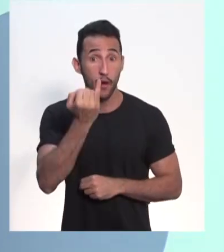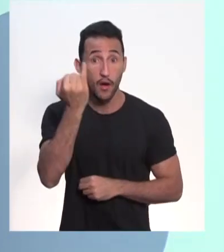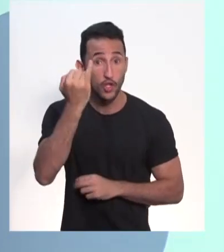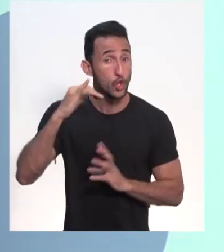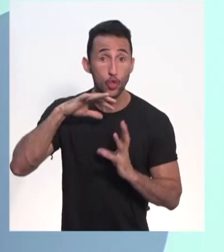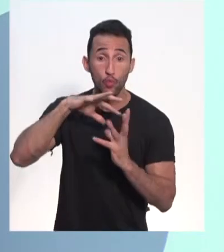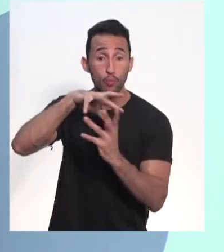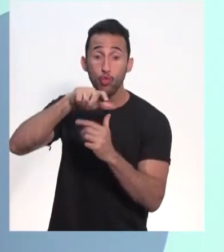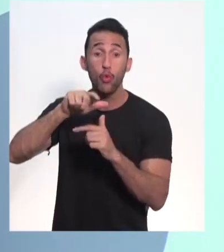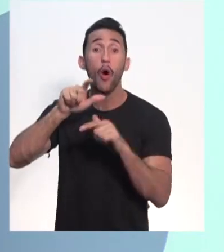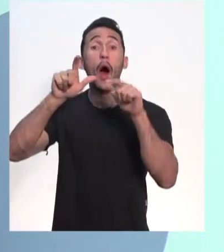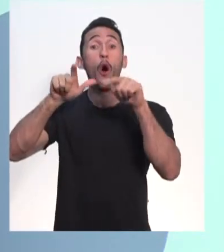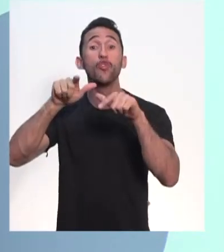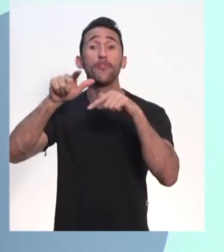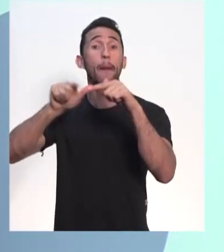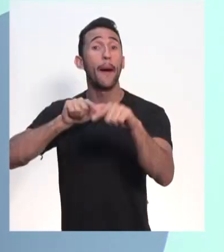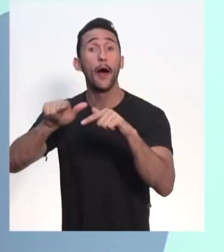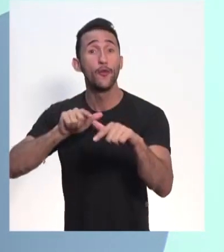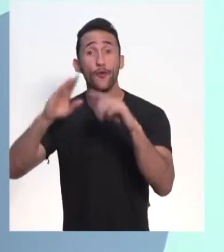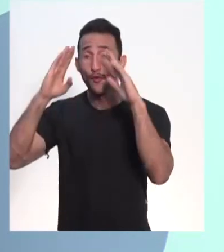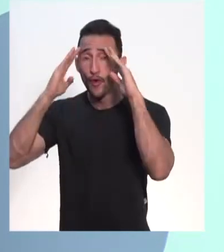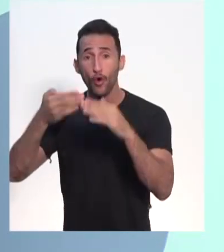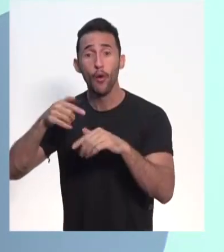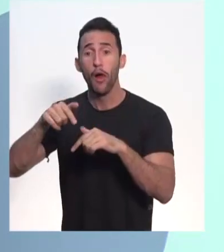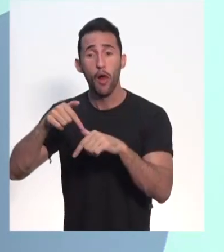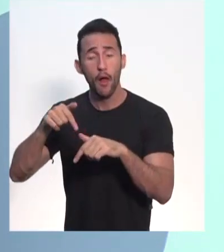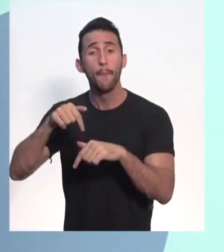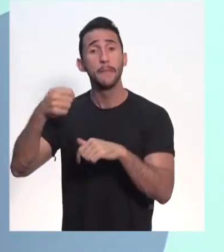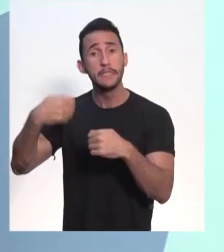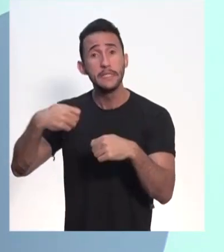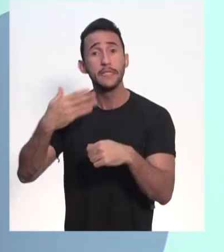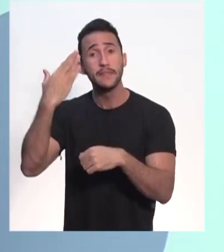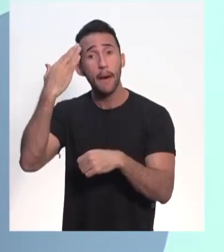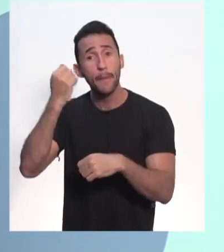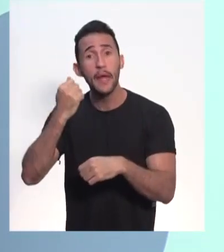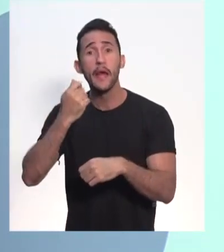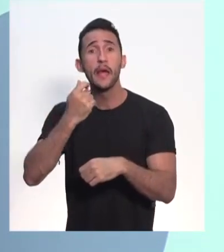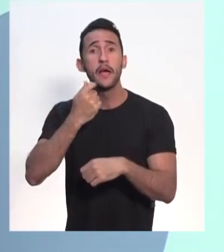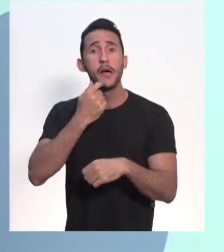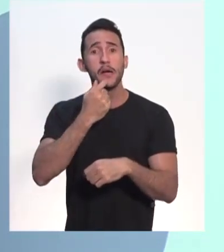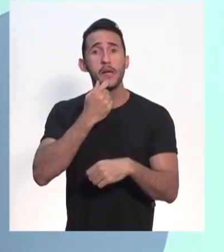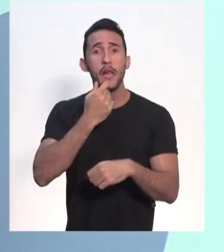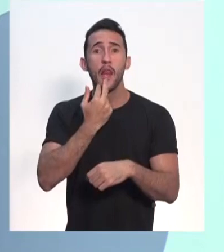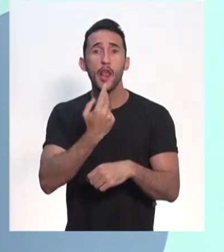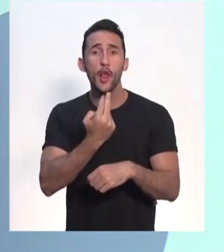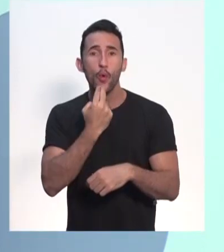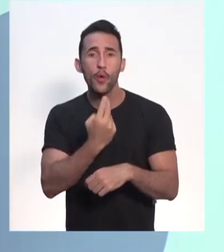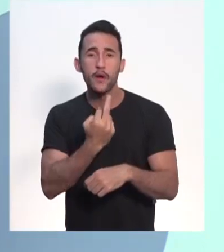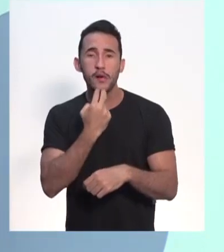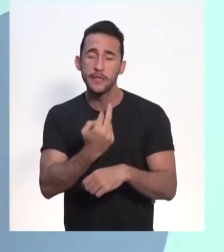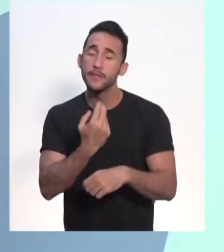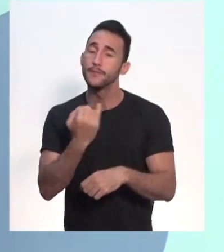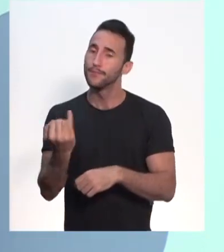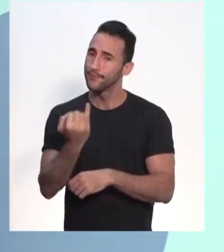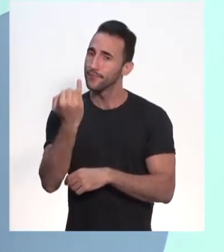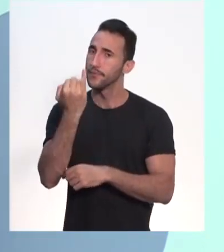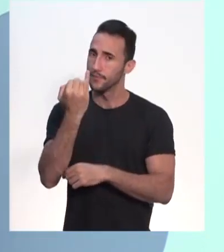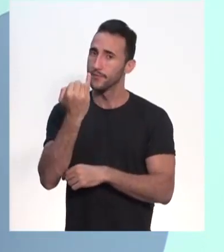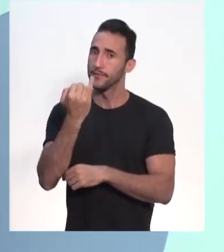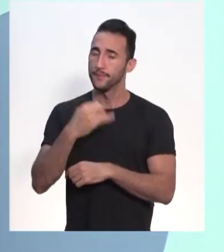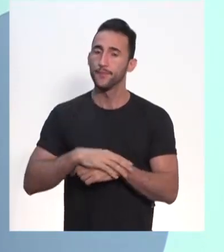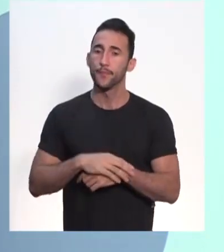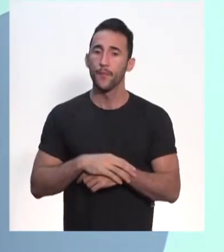o desenvolvimento do corpo, sobre como é que a gente faz a atividade física na medida certa,